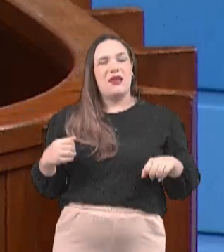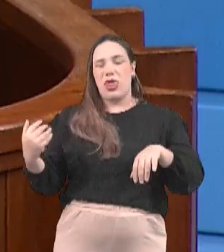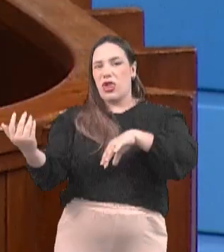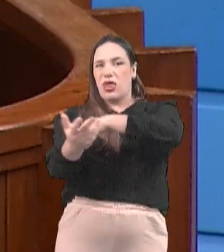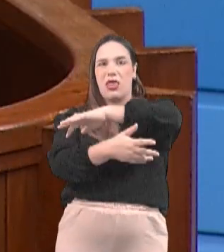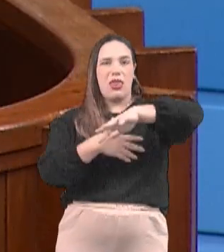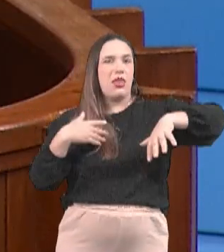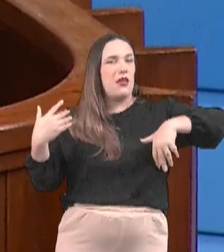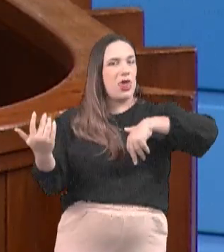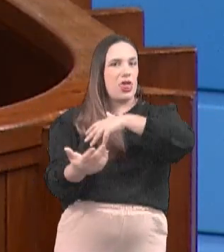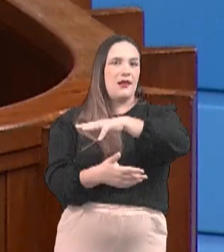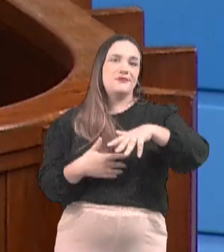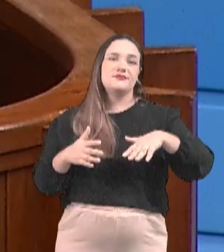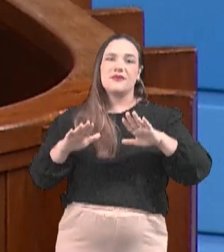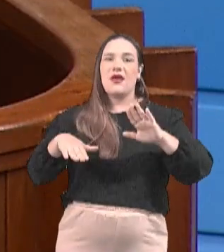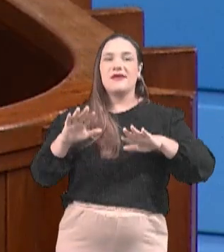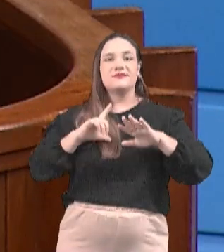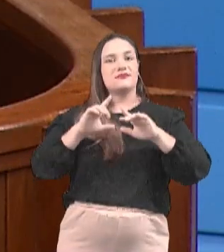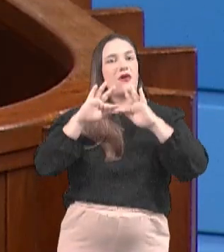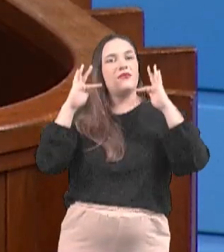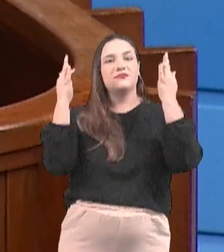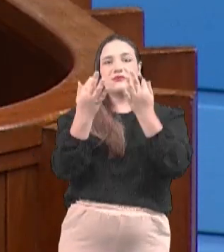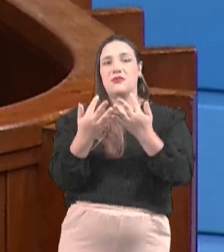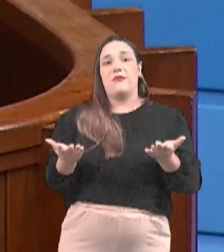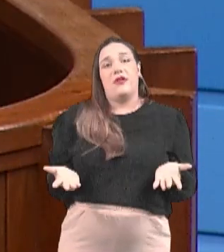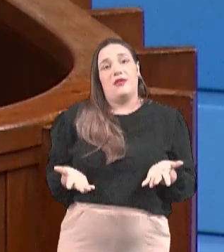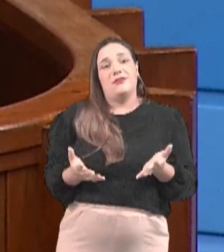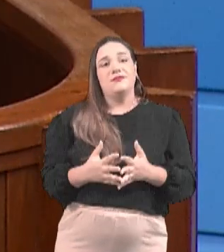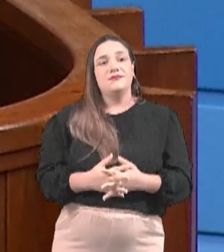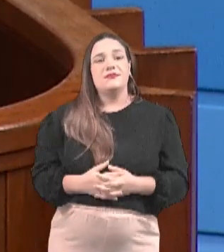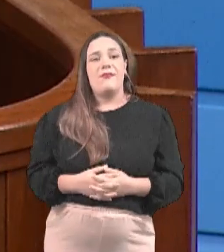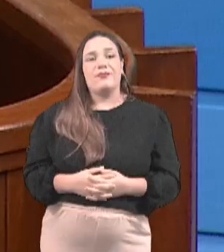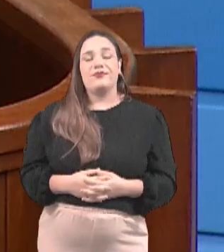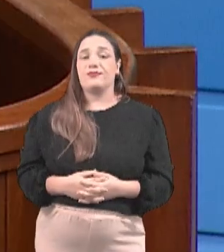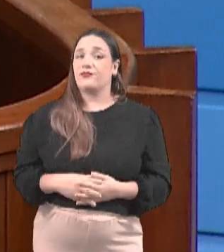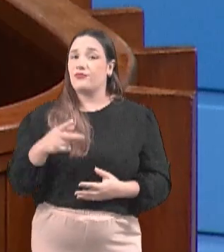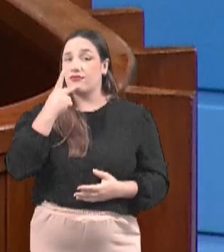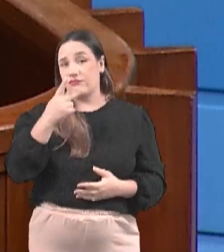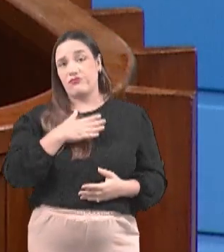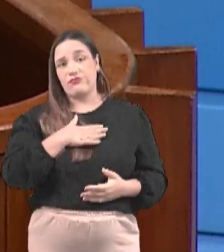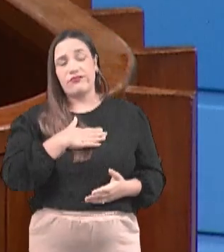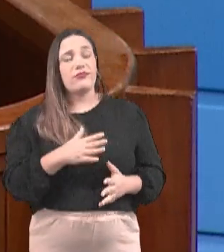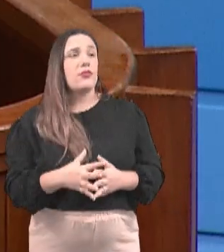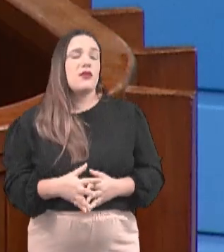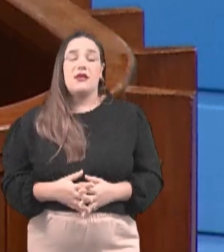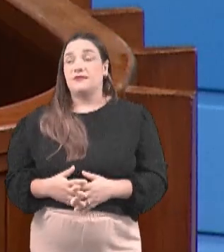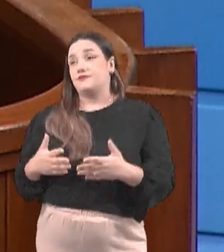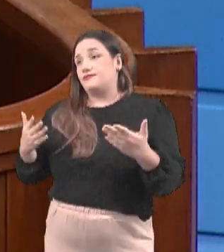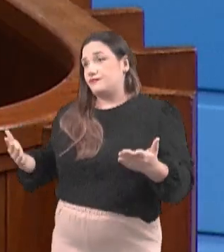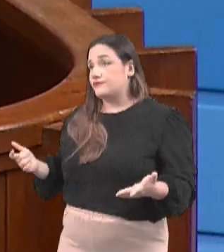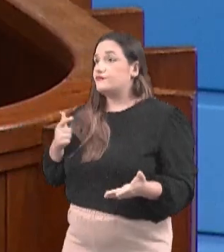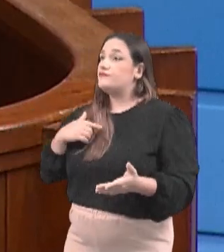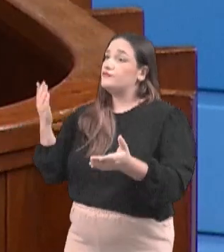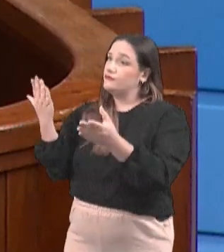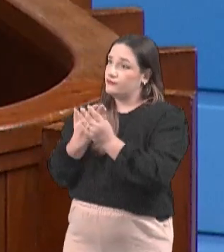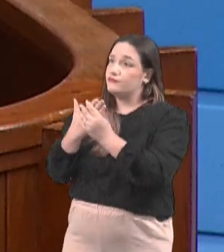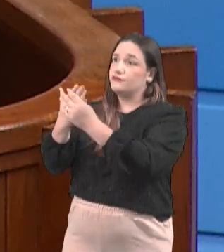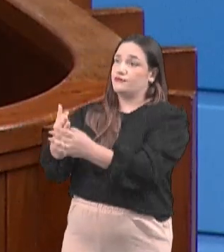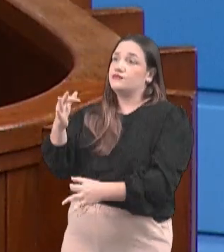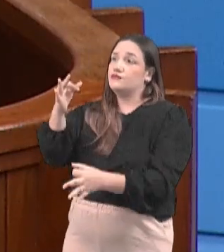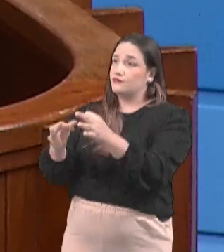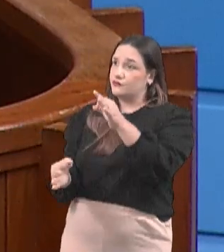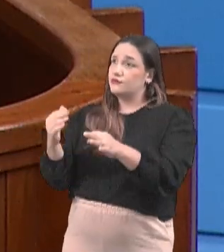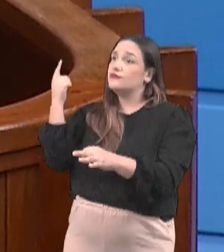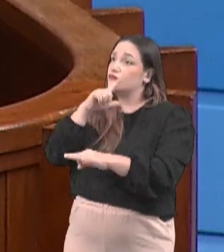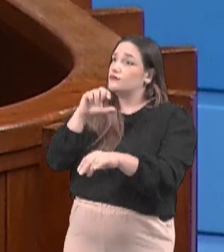e a gente encontra famílias que precisam, que têm dito o seguinte para a gente: eu entro na justiça para conseguir a vaga para o